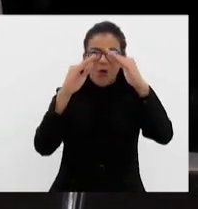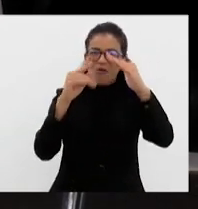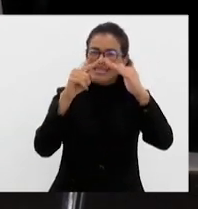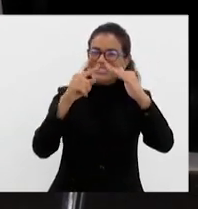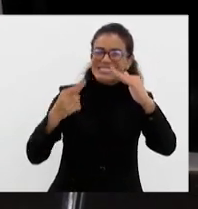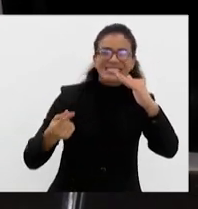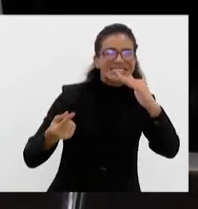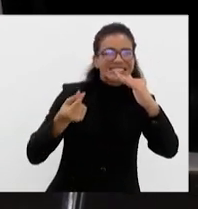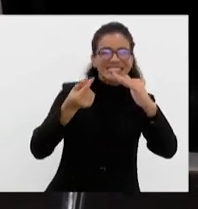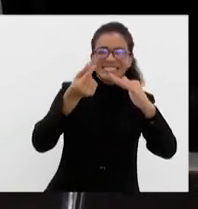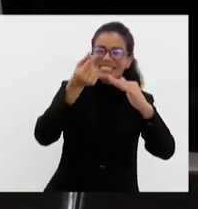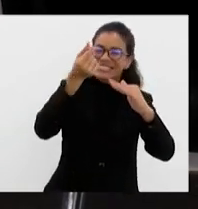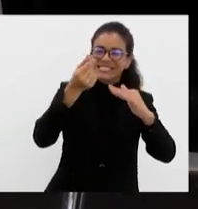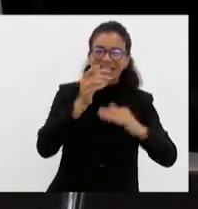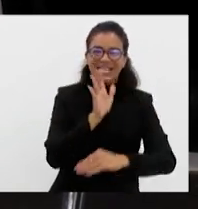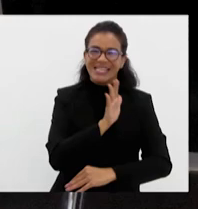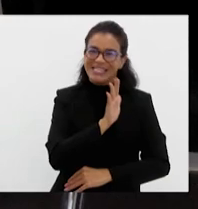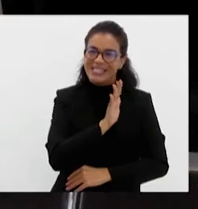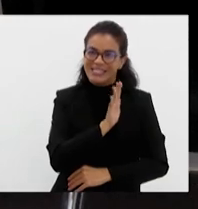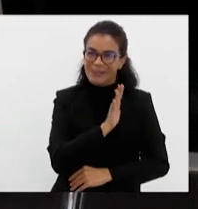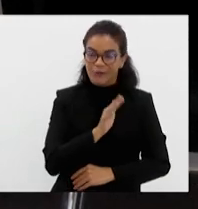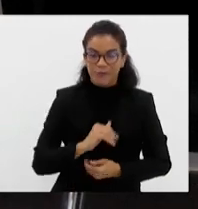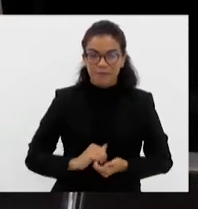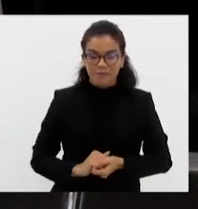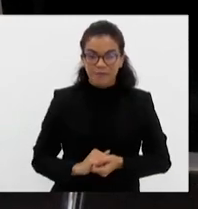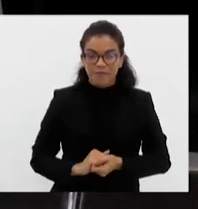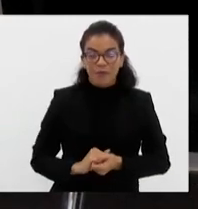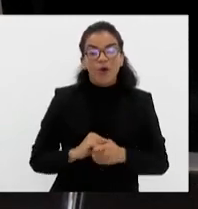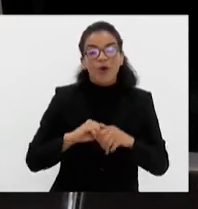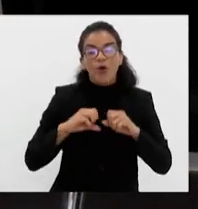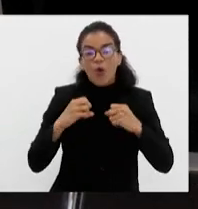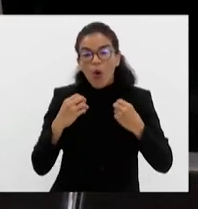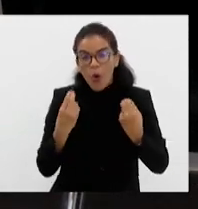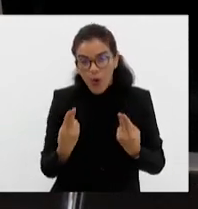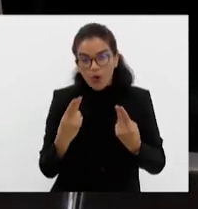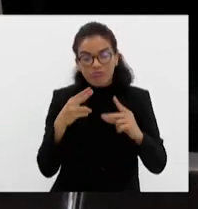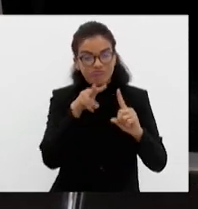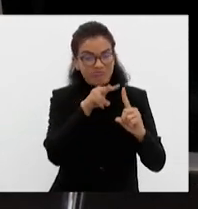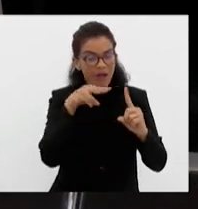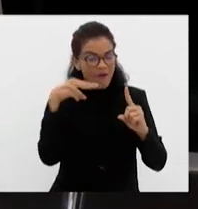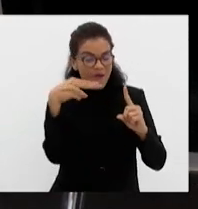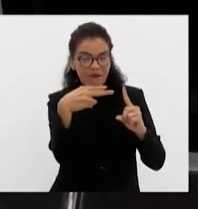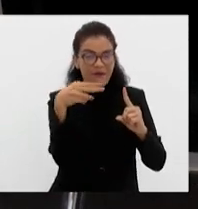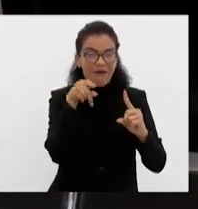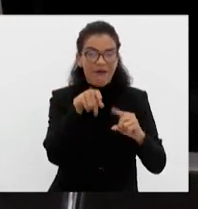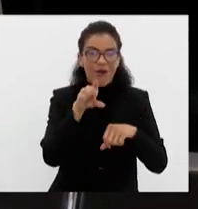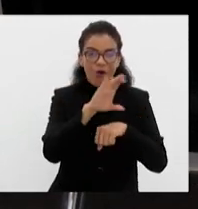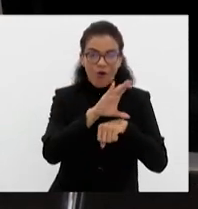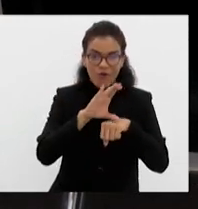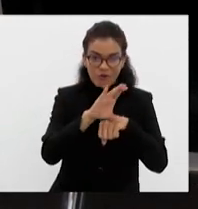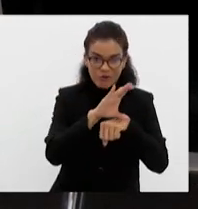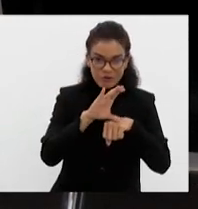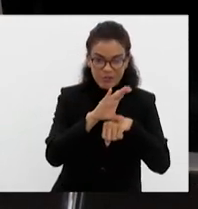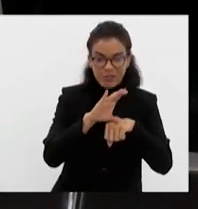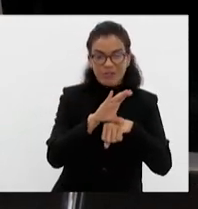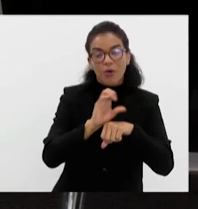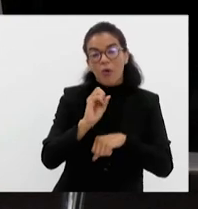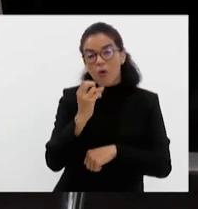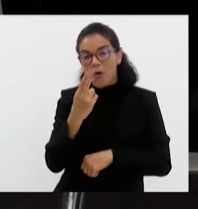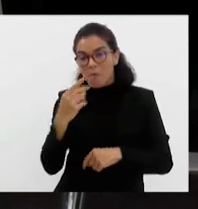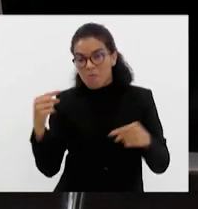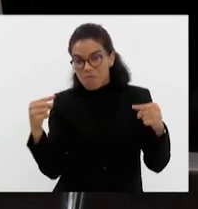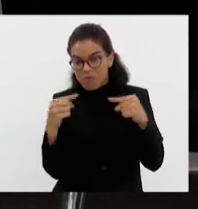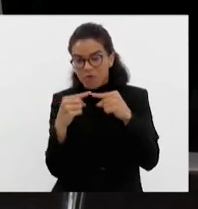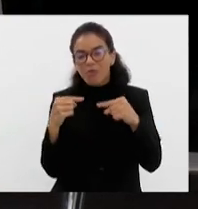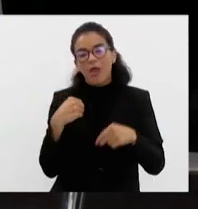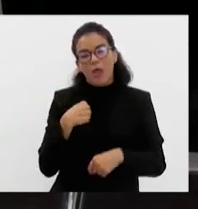Então, quer sob o ponto de vista da forma é constitucional, e sob o ponto de vista do mérito, eu